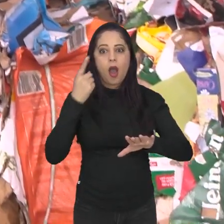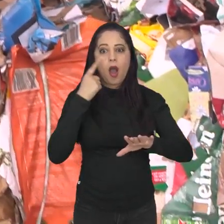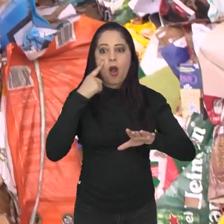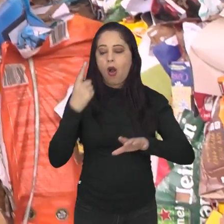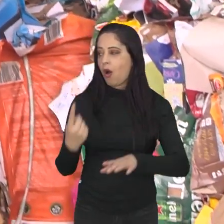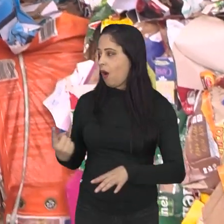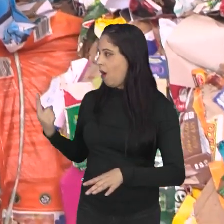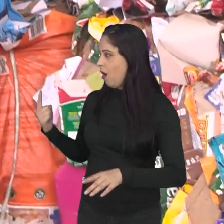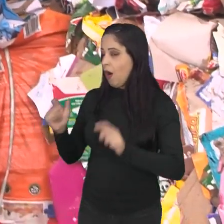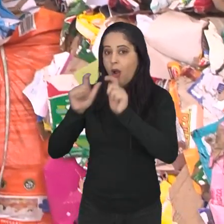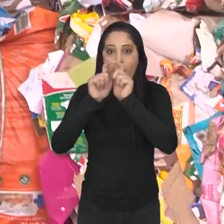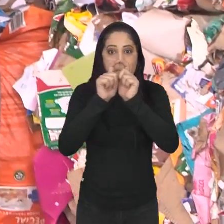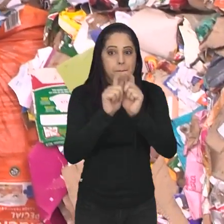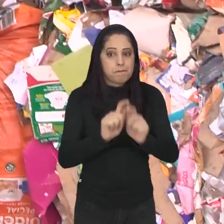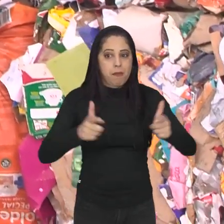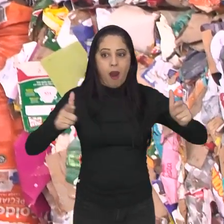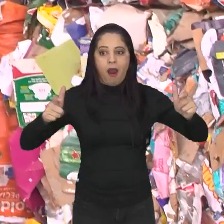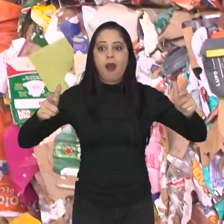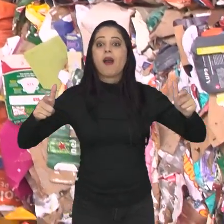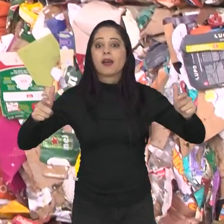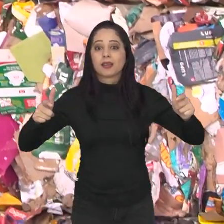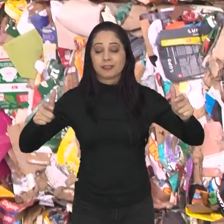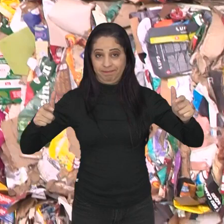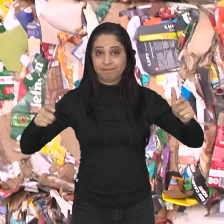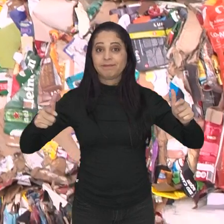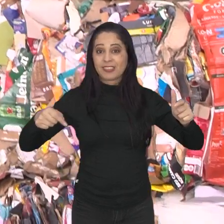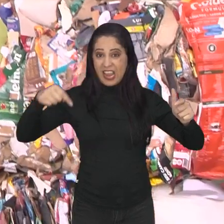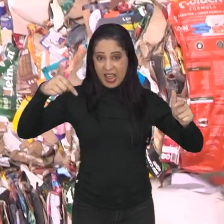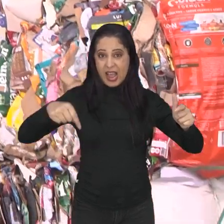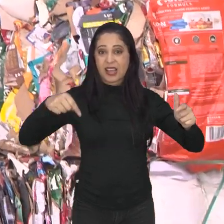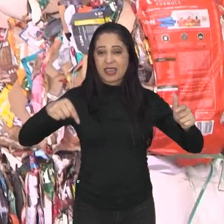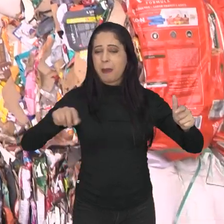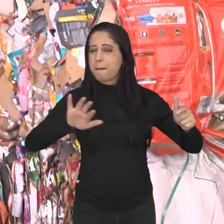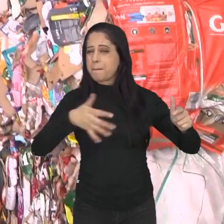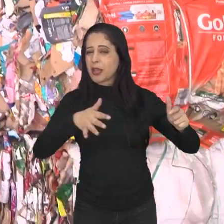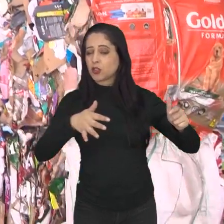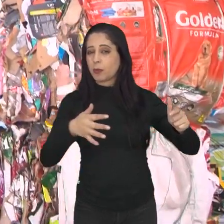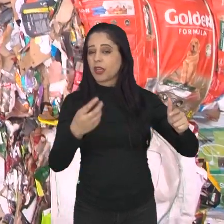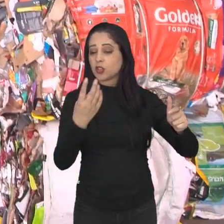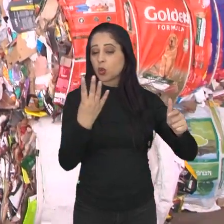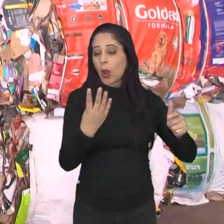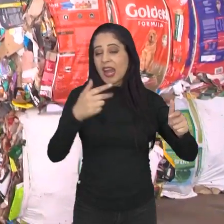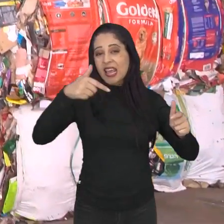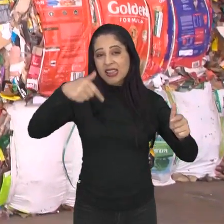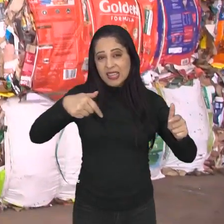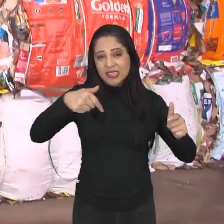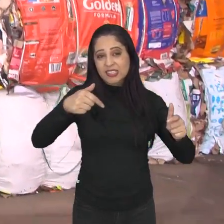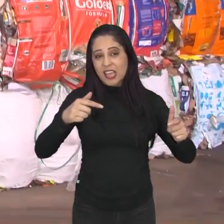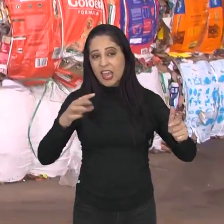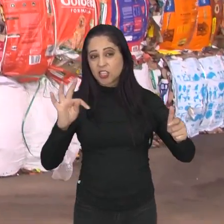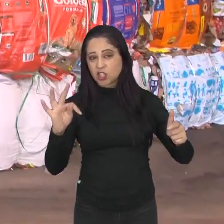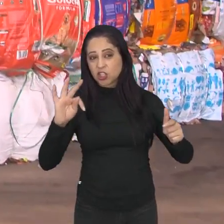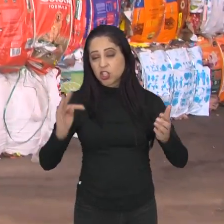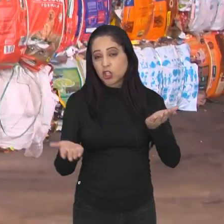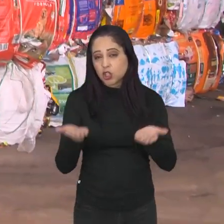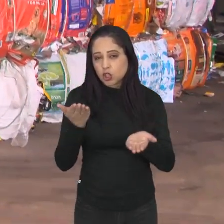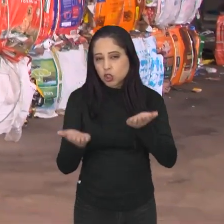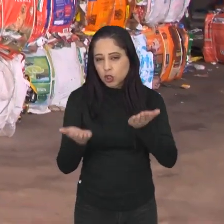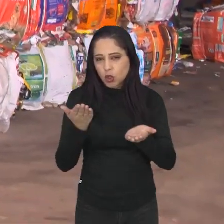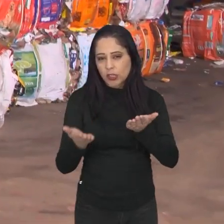a gente tem uma ideia da proporção do lixo produzido na cidade só aqui no Centro de Triagem são 47